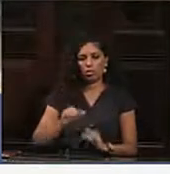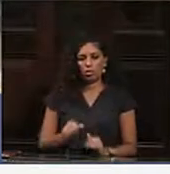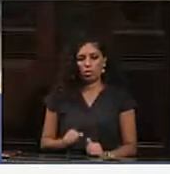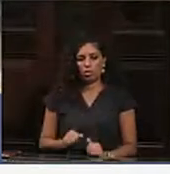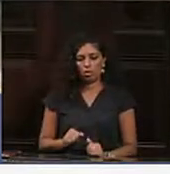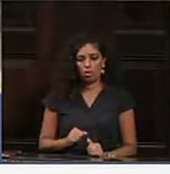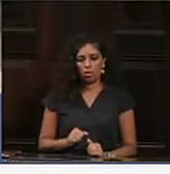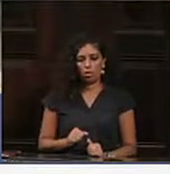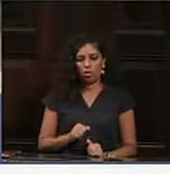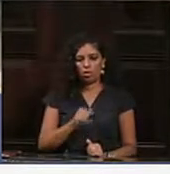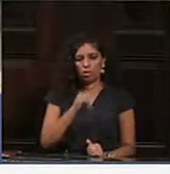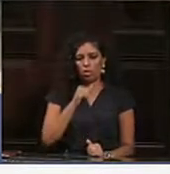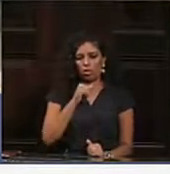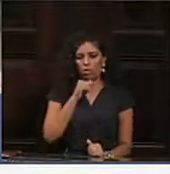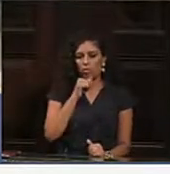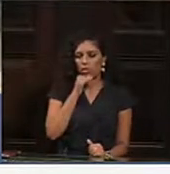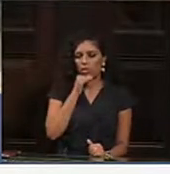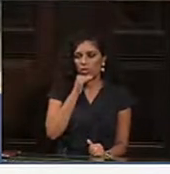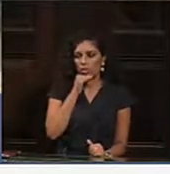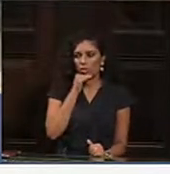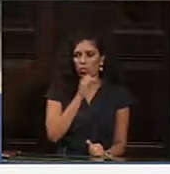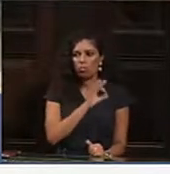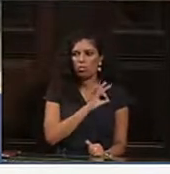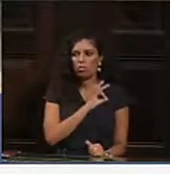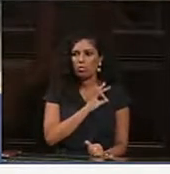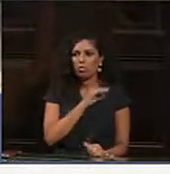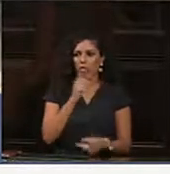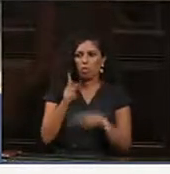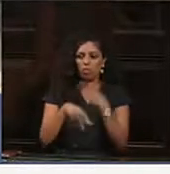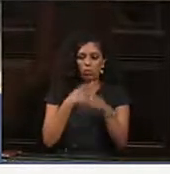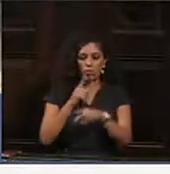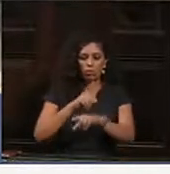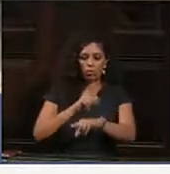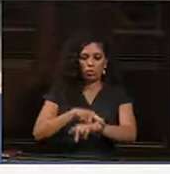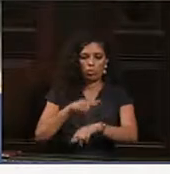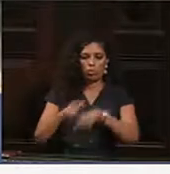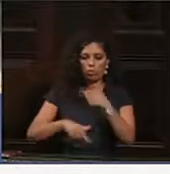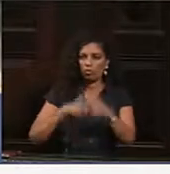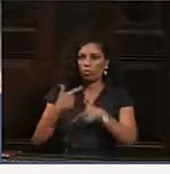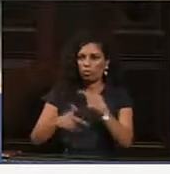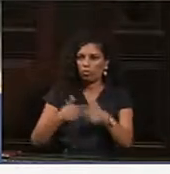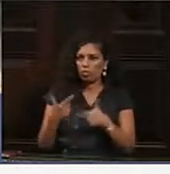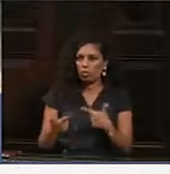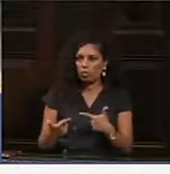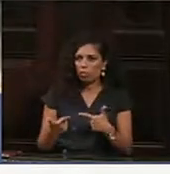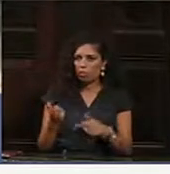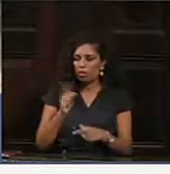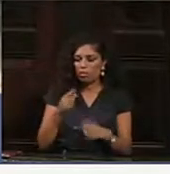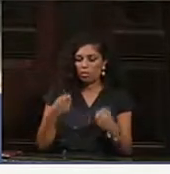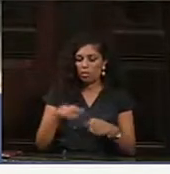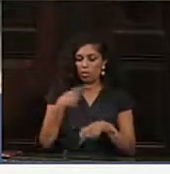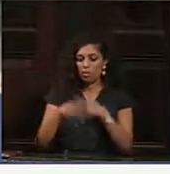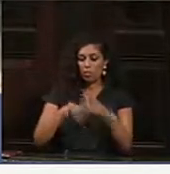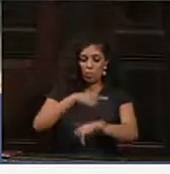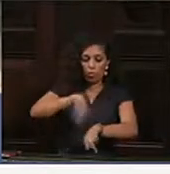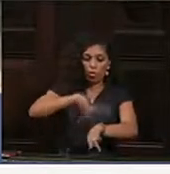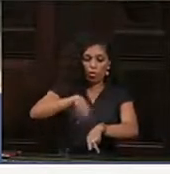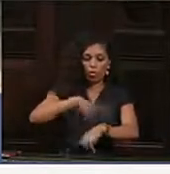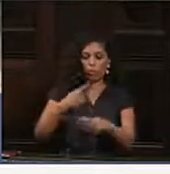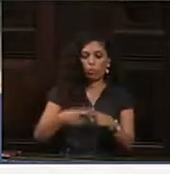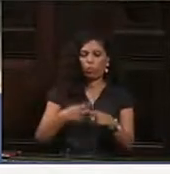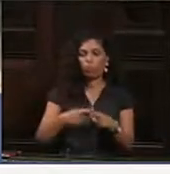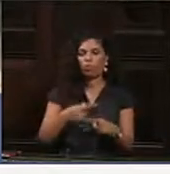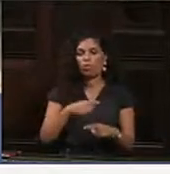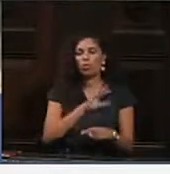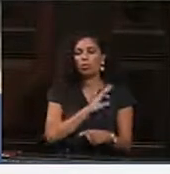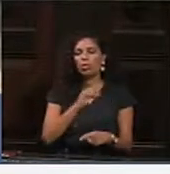trabalhada. Sim. Porque o policial militar, ele trabalha 24 por 48.